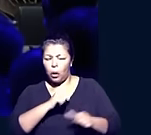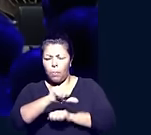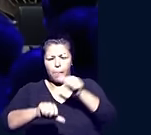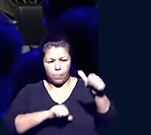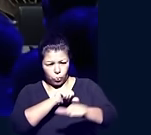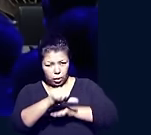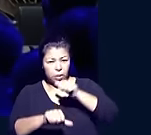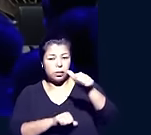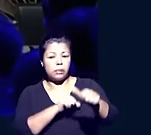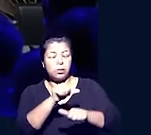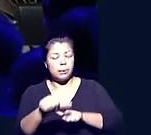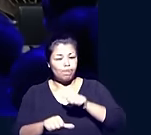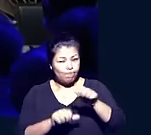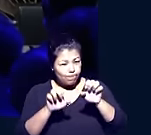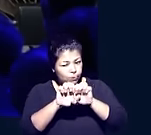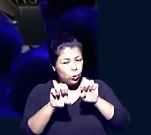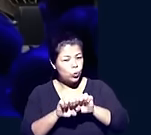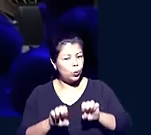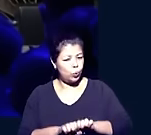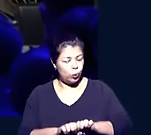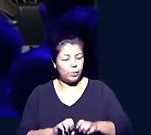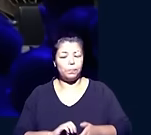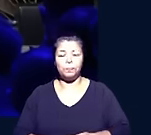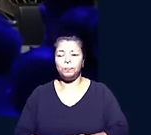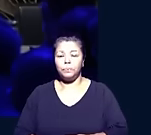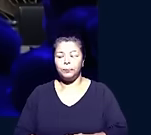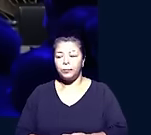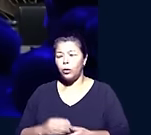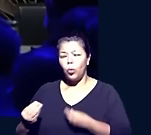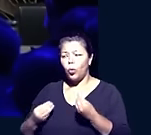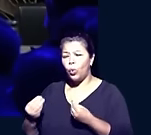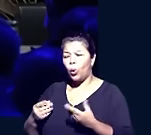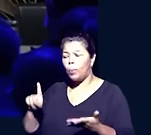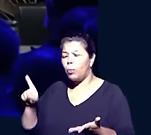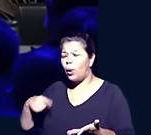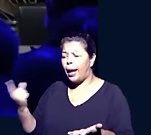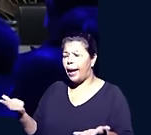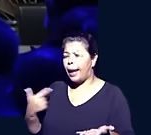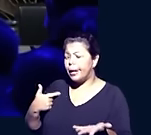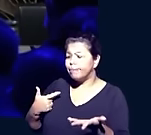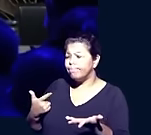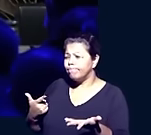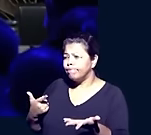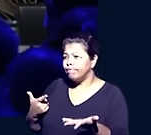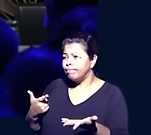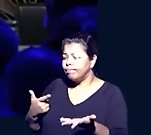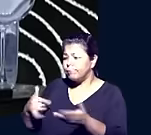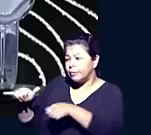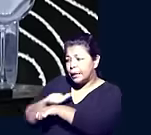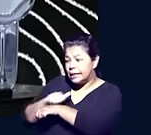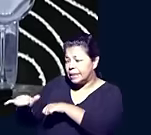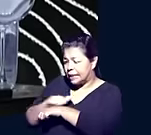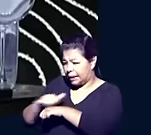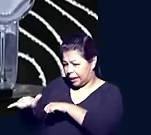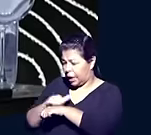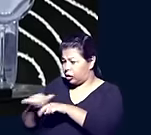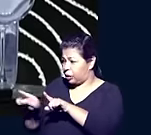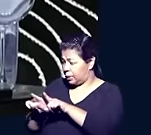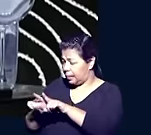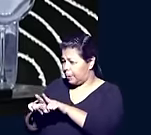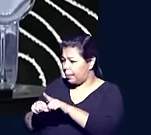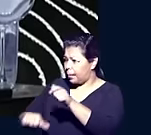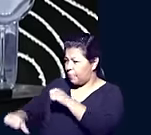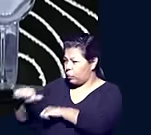eh Presidente Como é que tá a negociação pra votação da 1185 né o ministro hadad teve aqui mais cedo abriu esse evento do